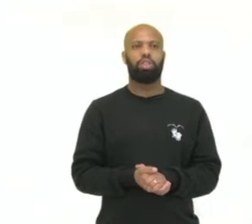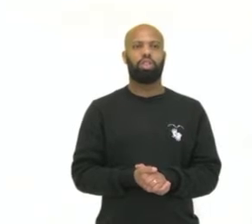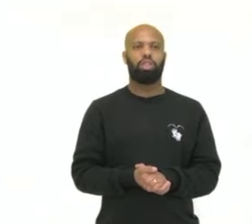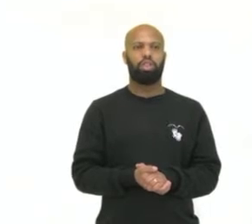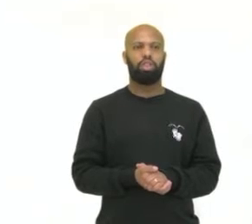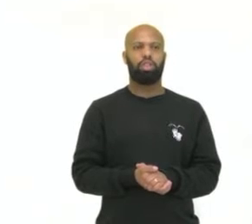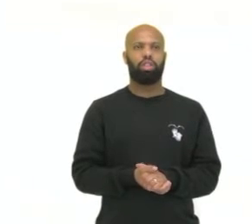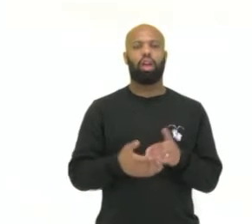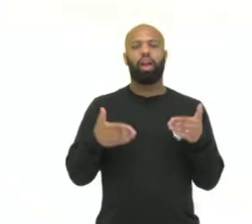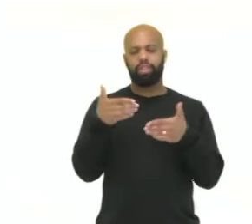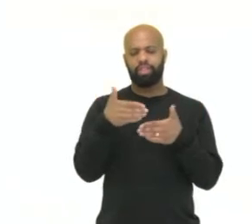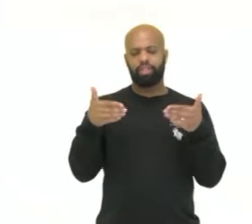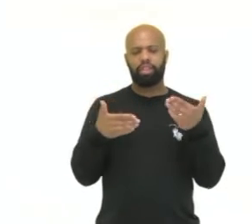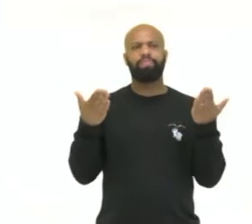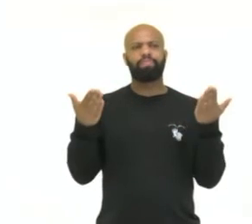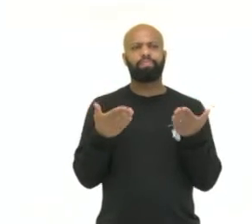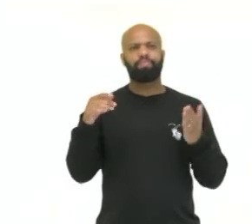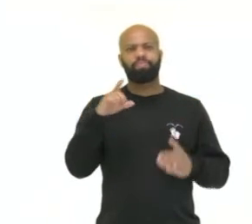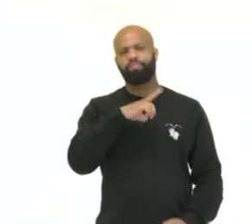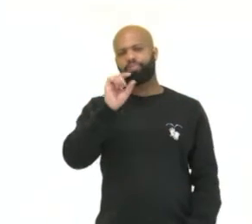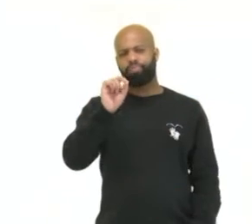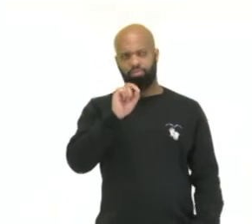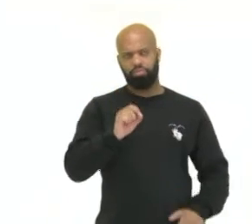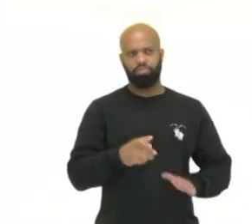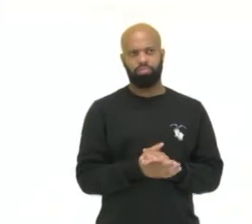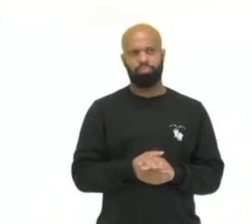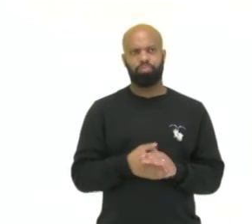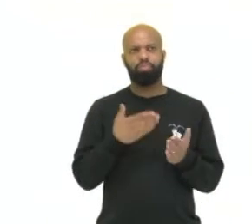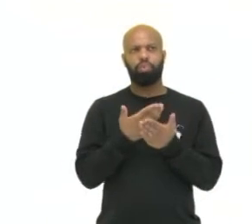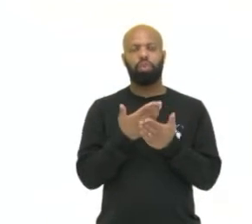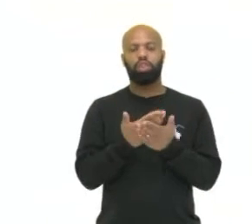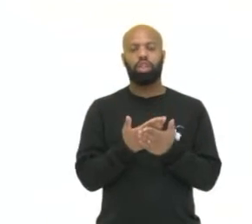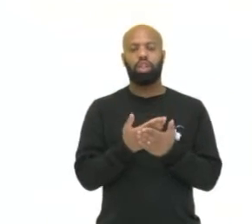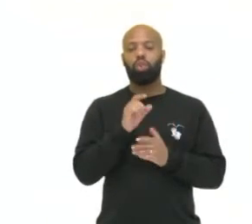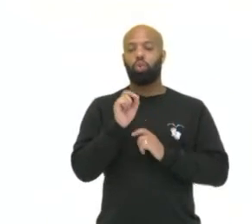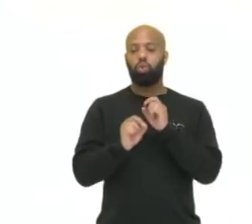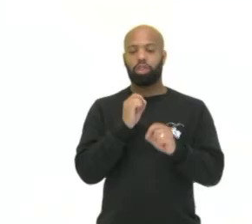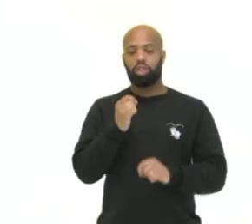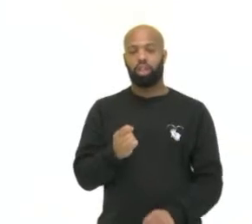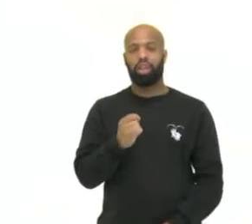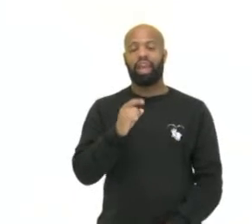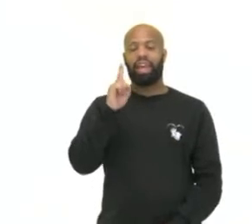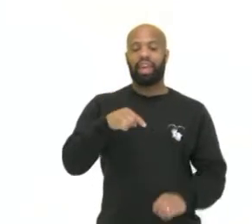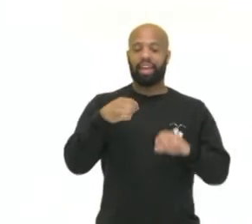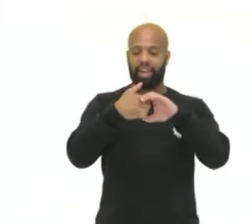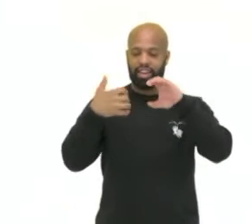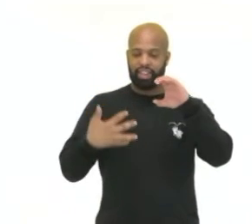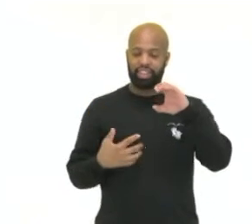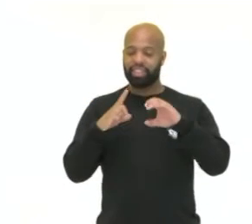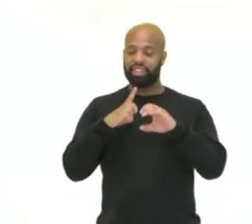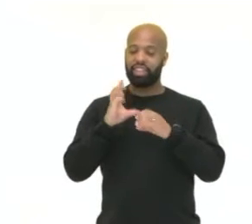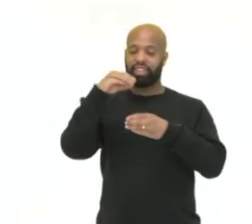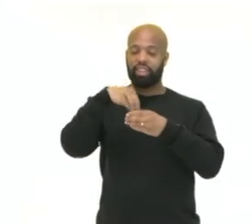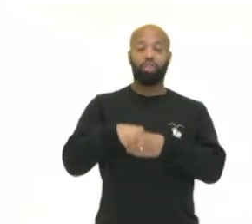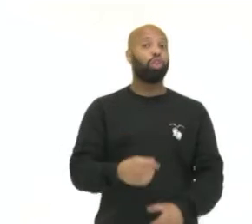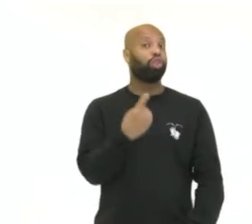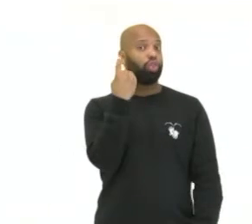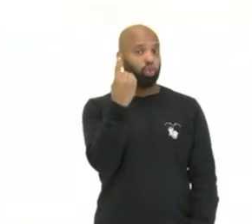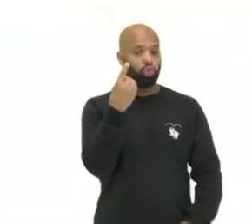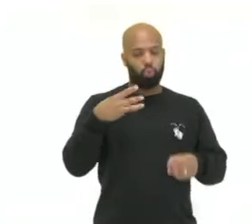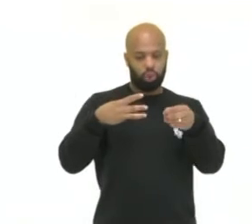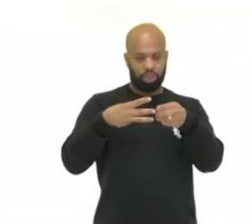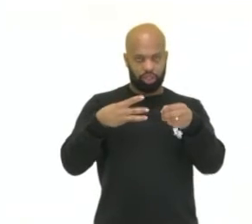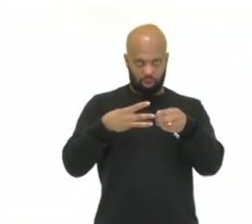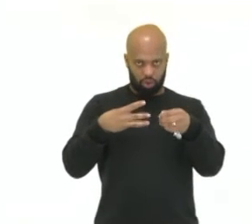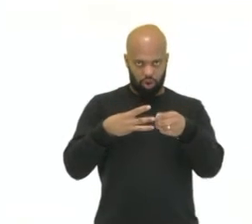Neste slide aqui, nós vamos falar, então, dos cariótipos, que estão arranjados, Então,